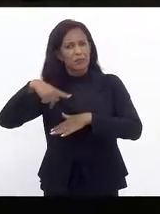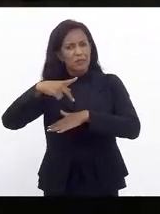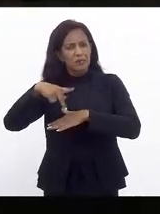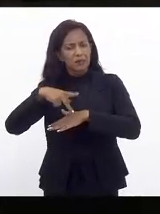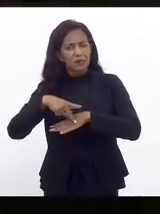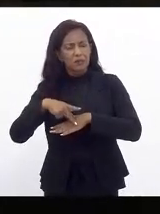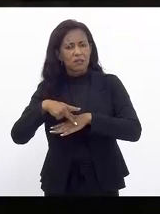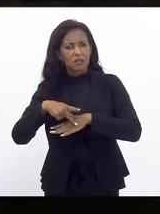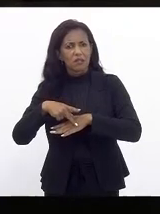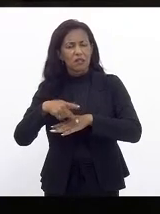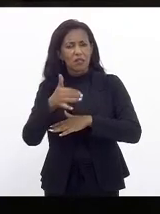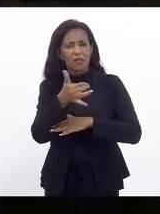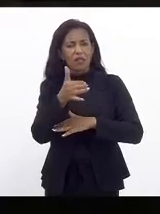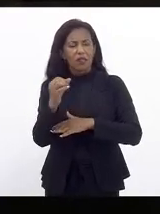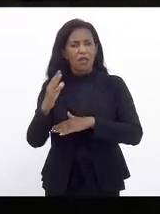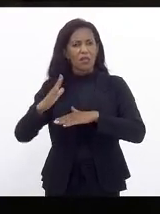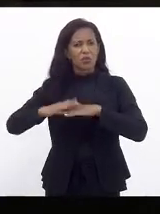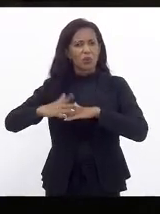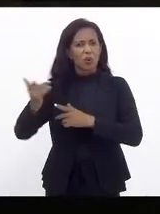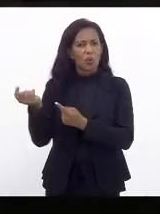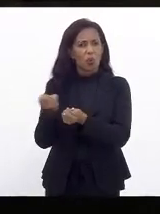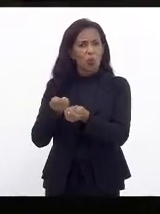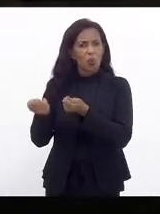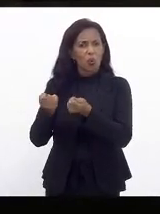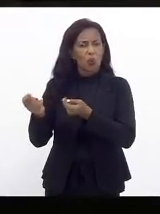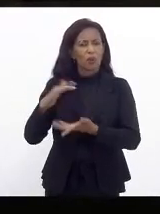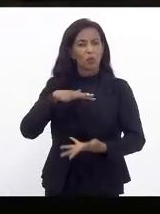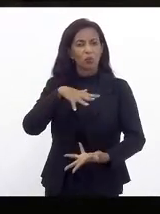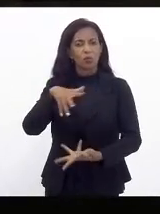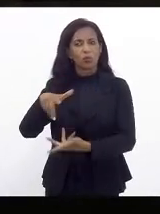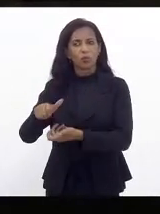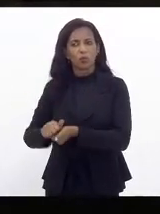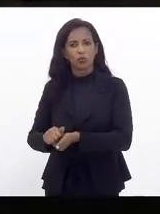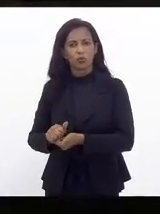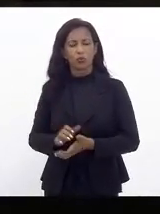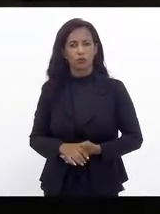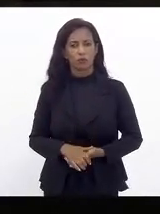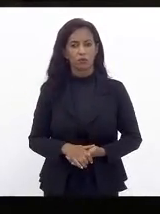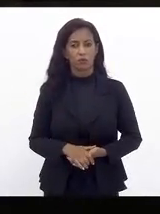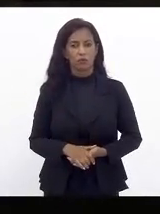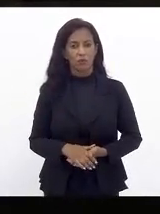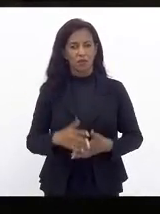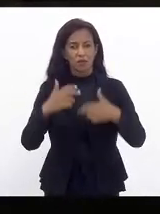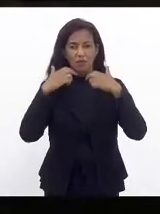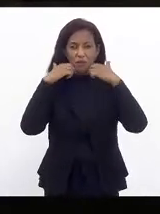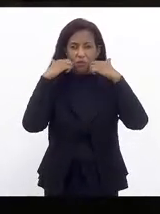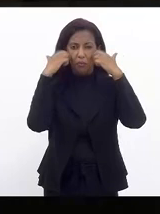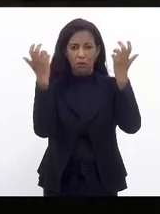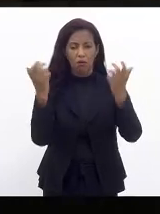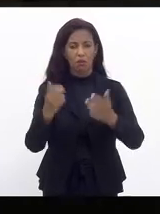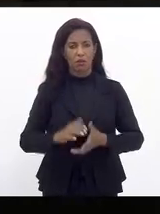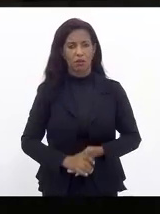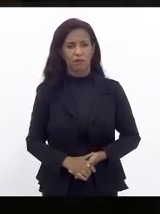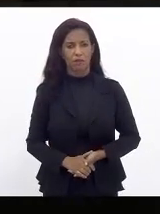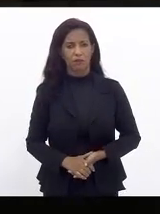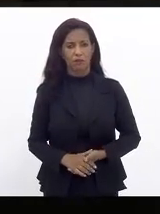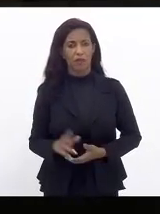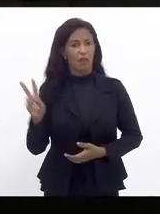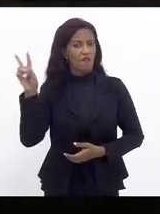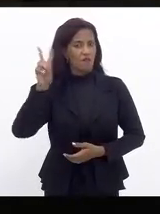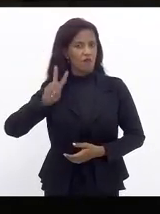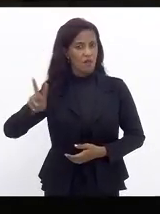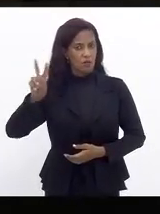está entre as 10 maiores economias do mundo. Isso é vexaminoso. Na Venezuela,